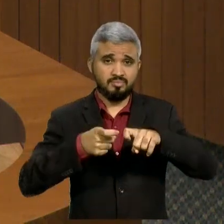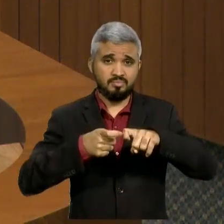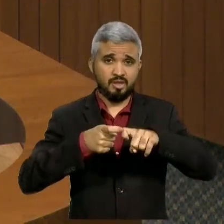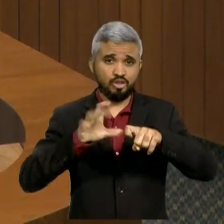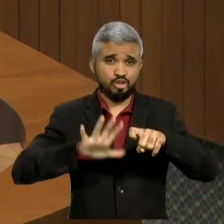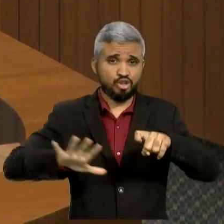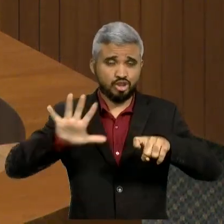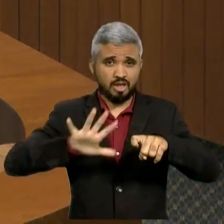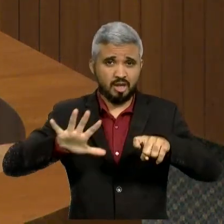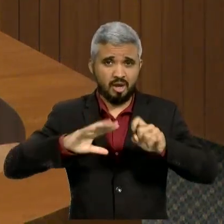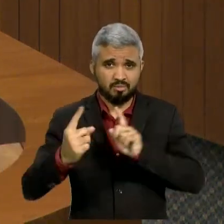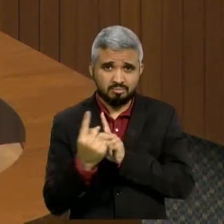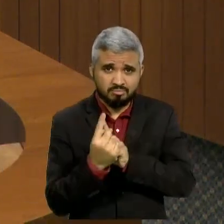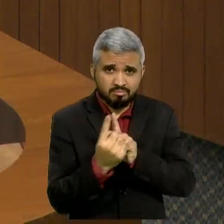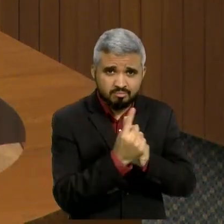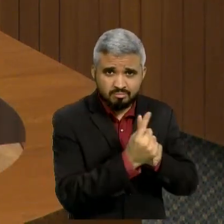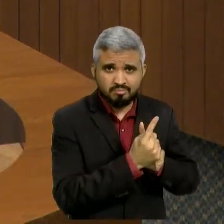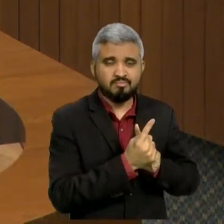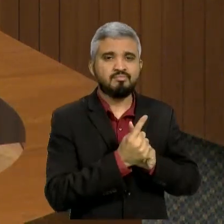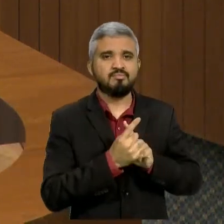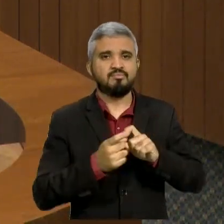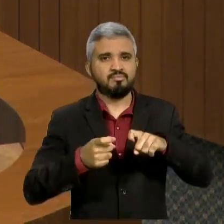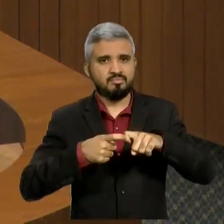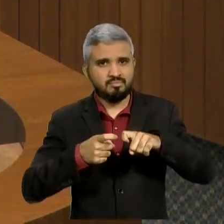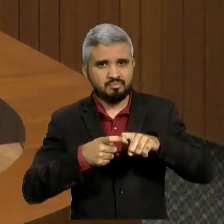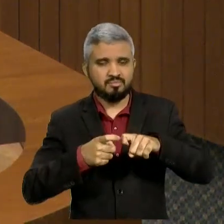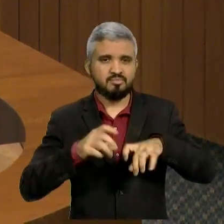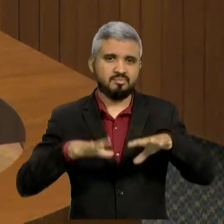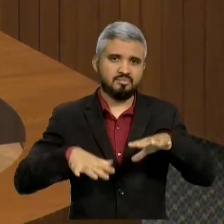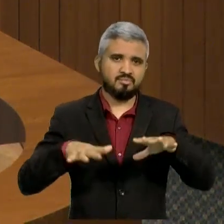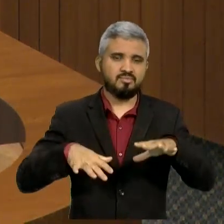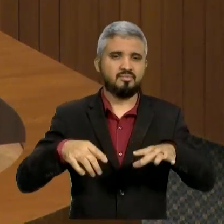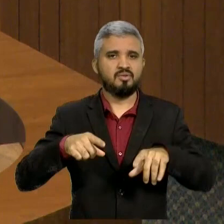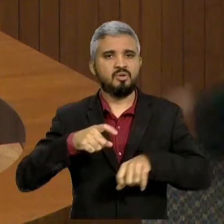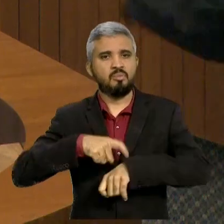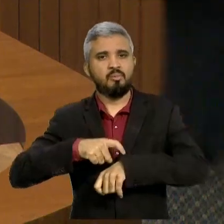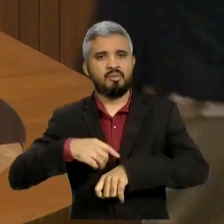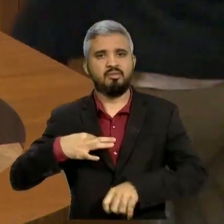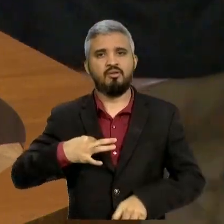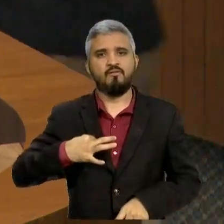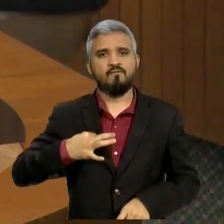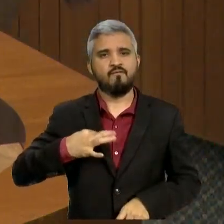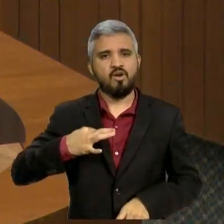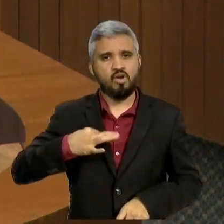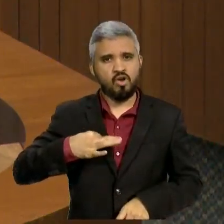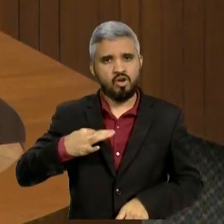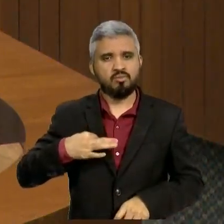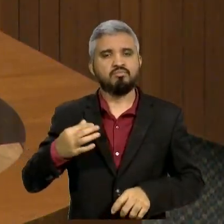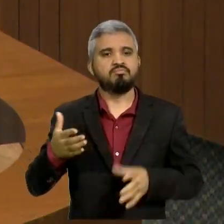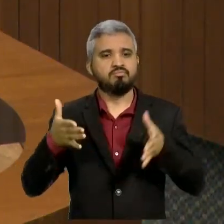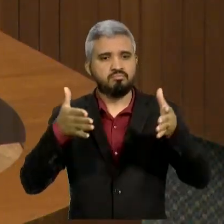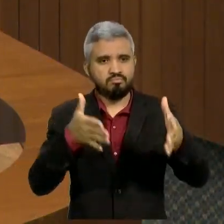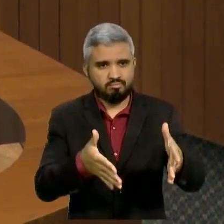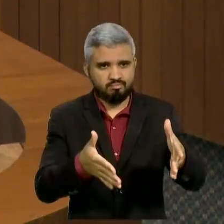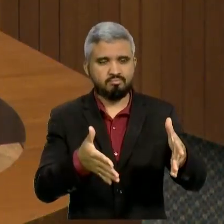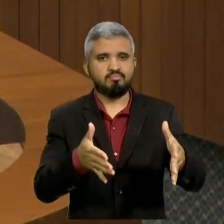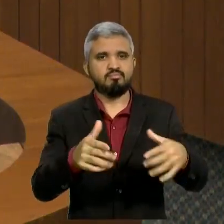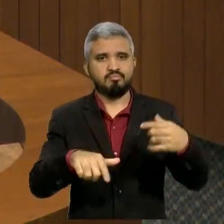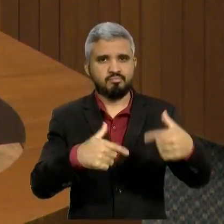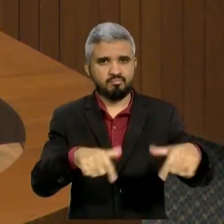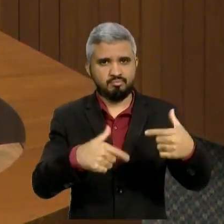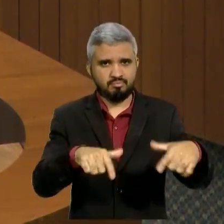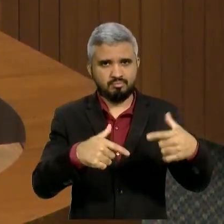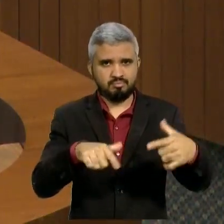proposto a oferecer o seu tempo oferecer Às vezes o momento de folga que tem para ir lá nos nos ofertar esse serviço